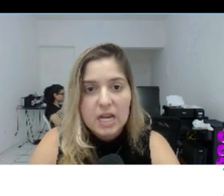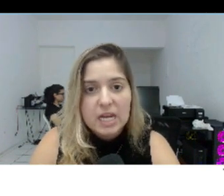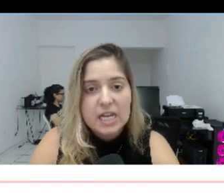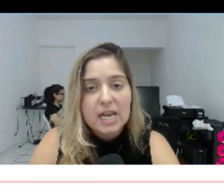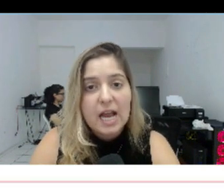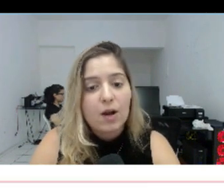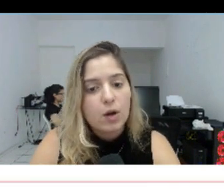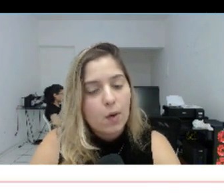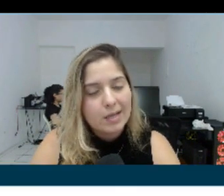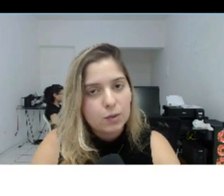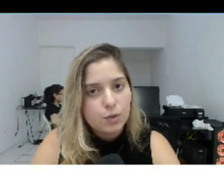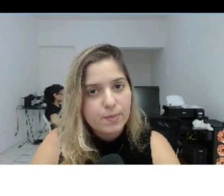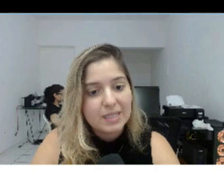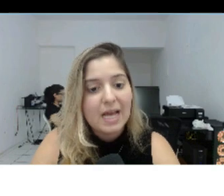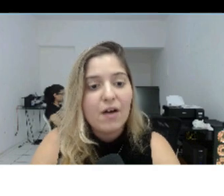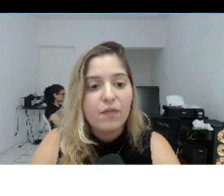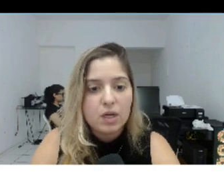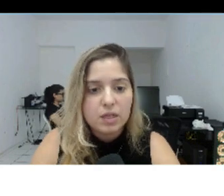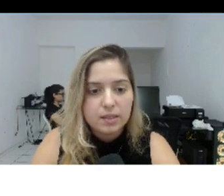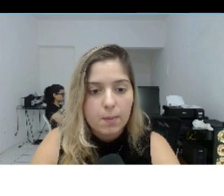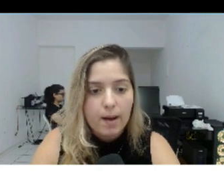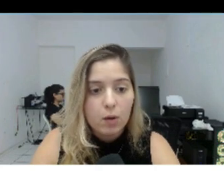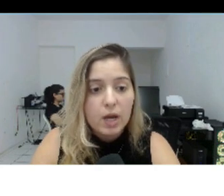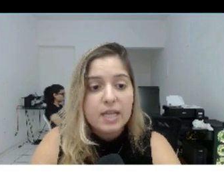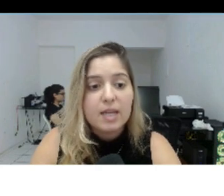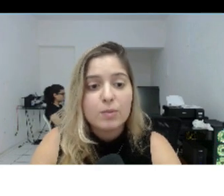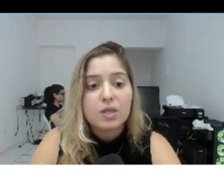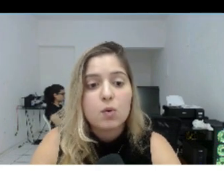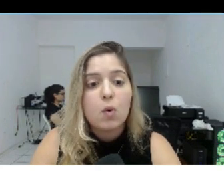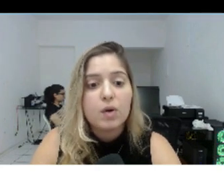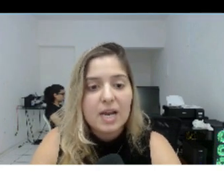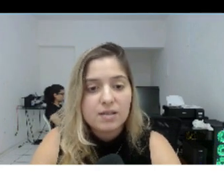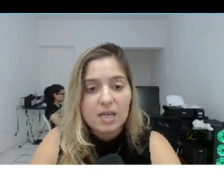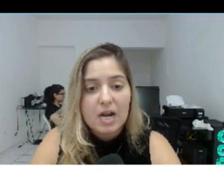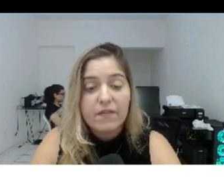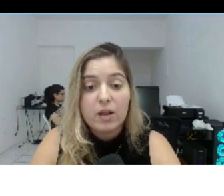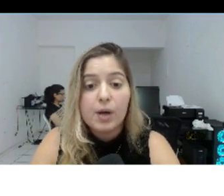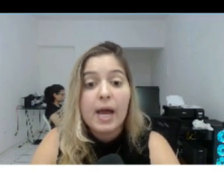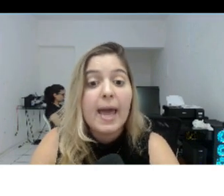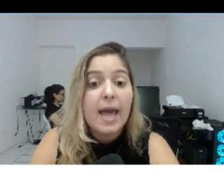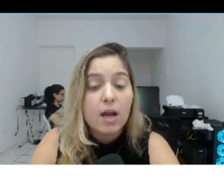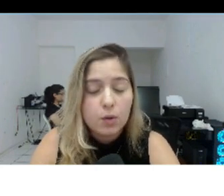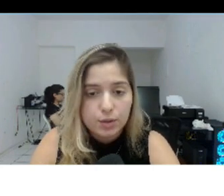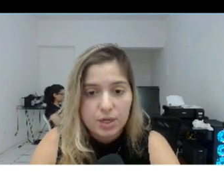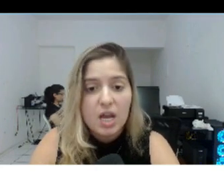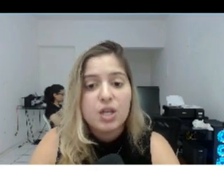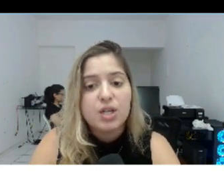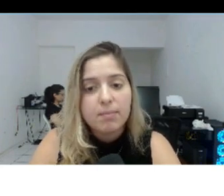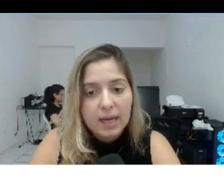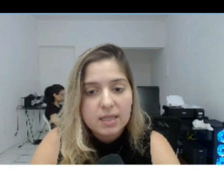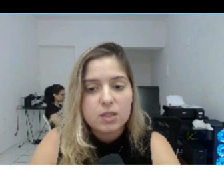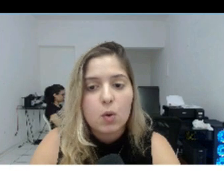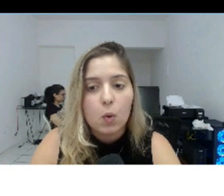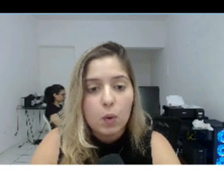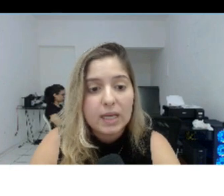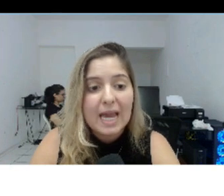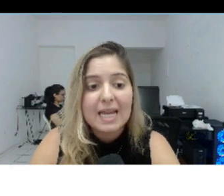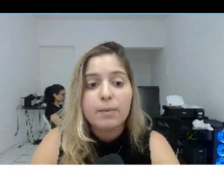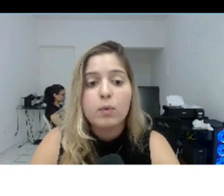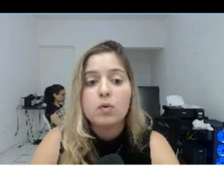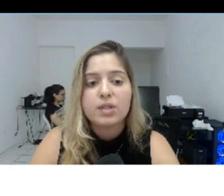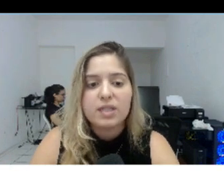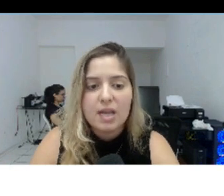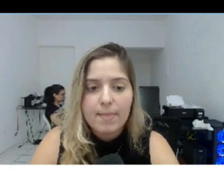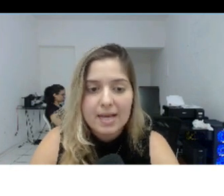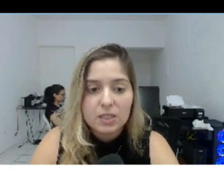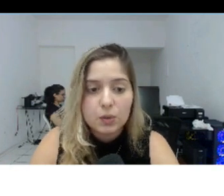Oz. E agora, com as últimas da Folha de São Paulo, temos que o Congresso terá valor recorde de emendas com Lula, que